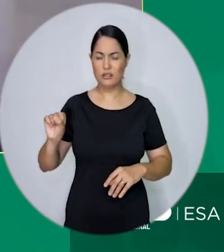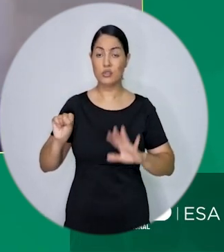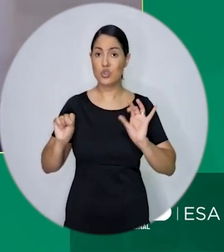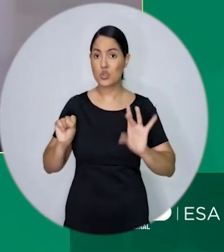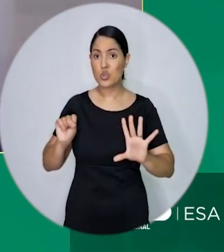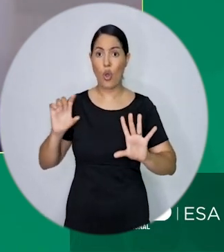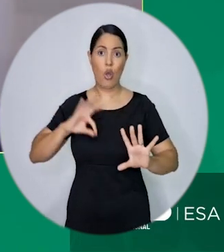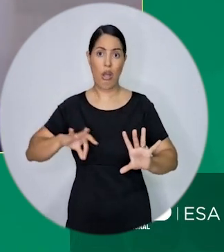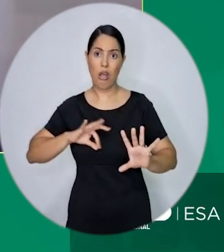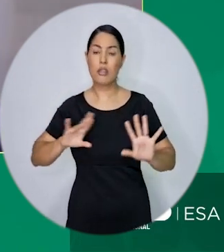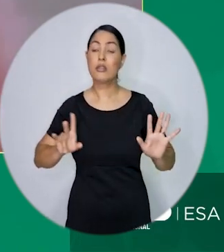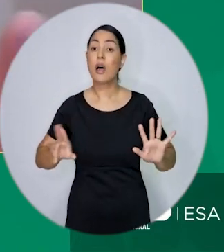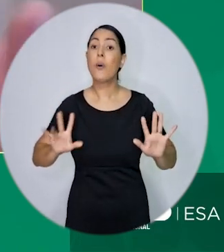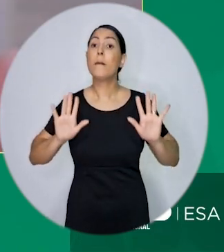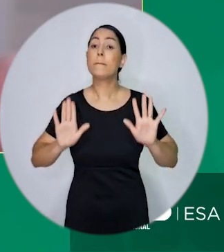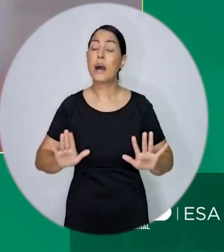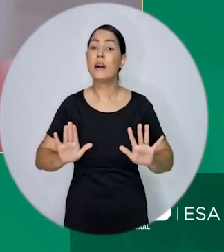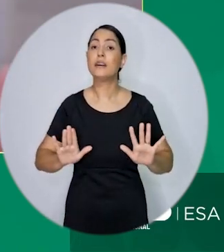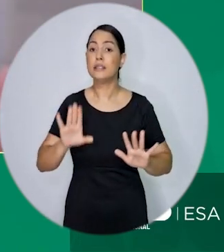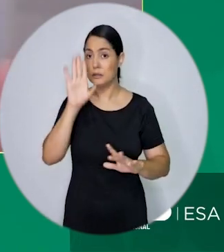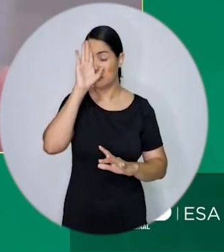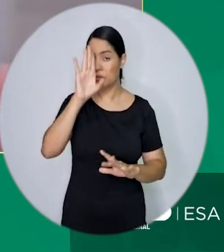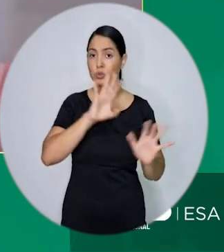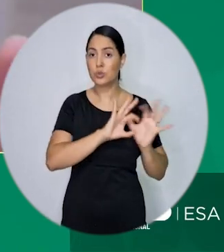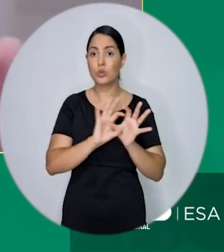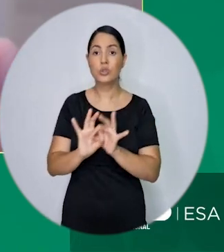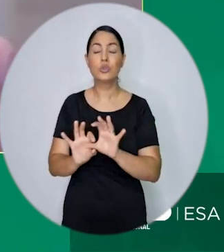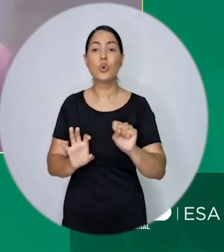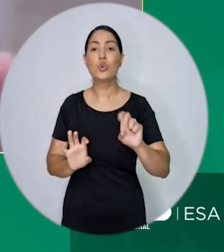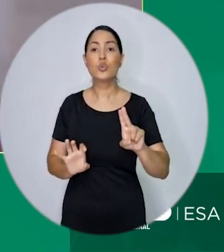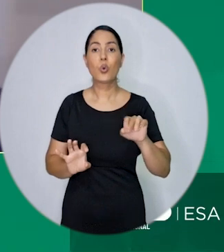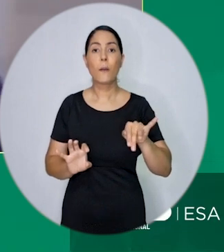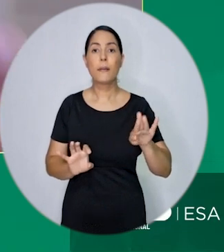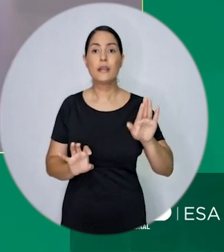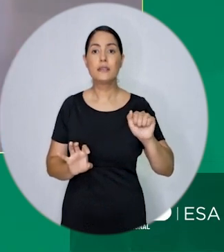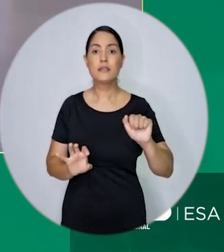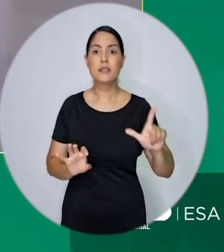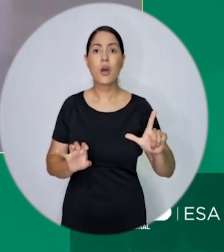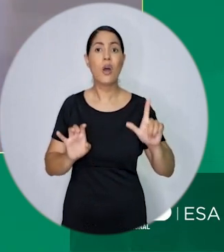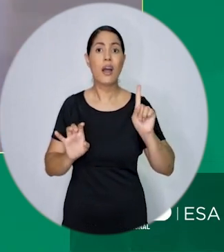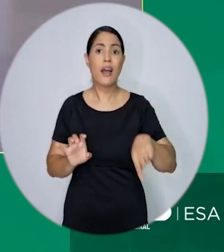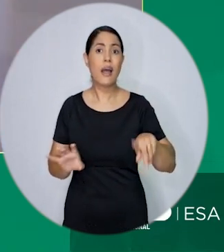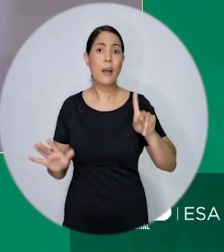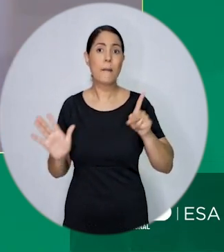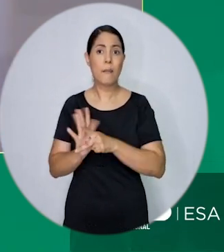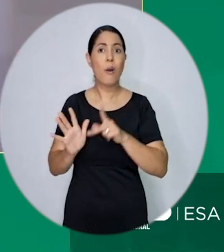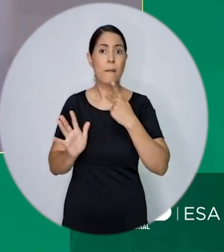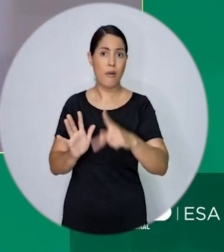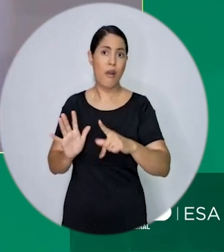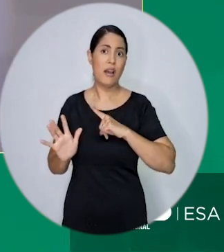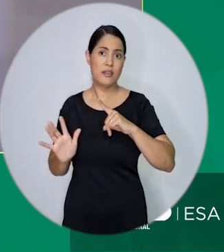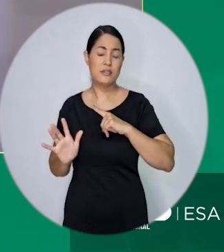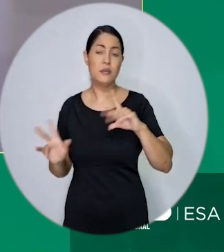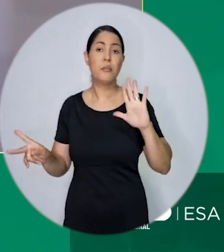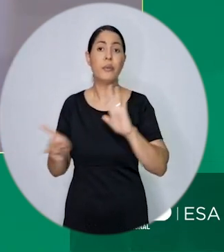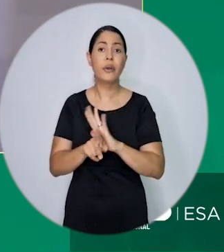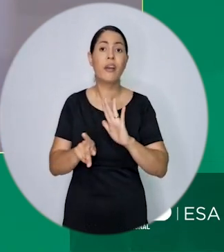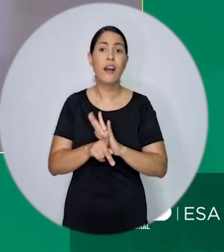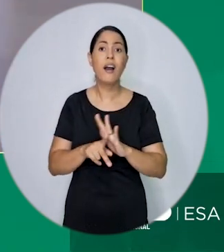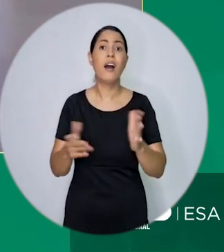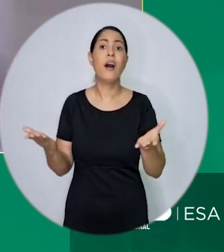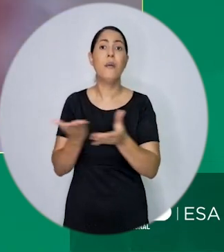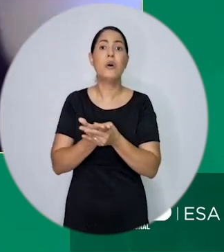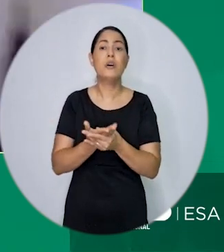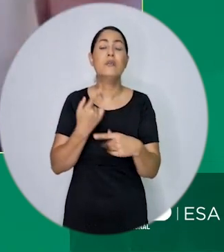honorários advocatícios, especialmente os sucumbenciais, eles têm uma razão de ser no sistema processual. Eles